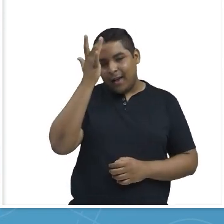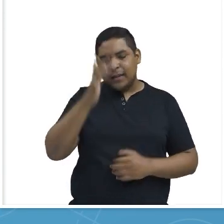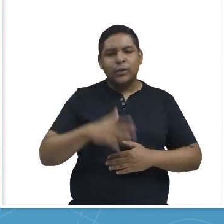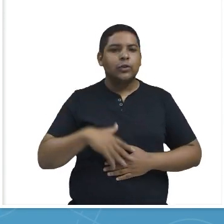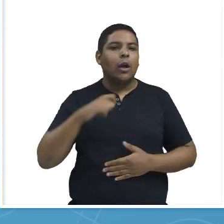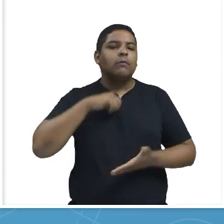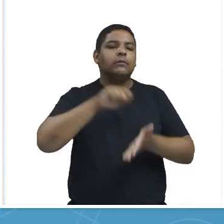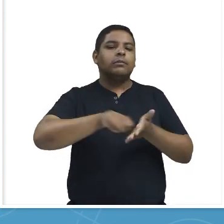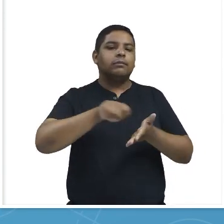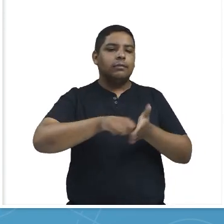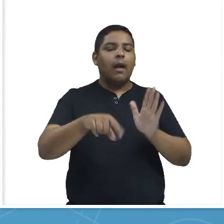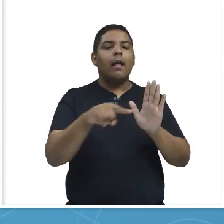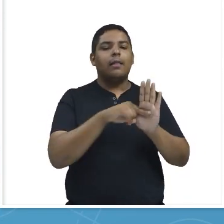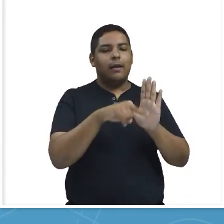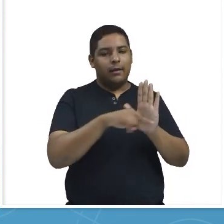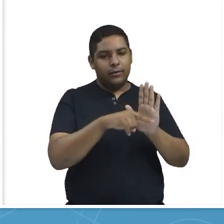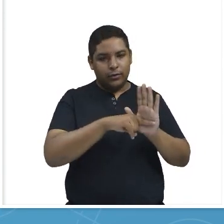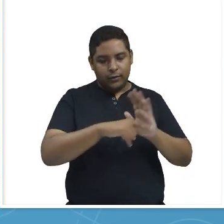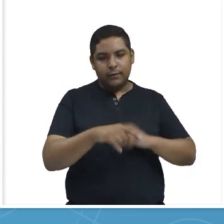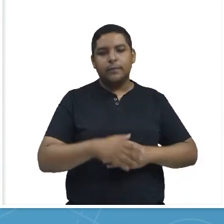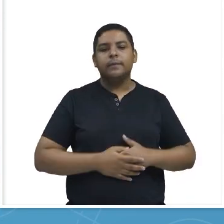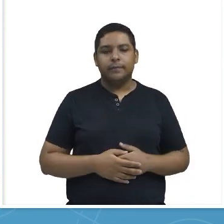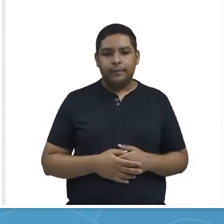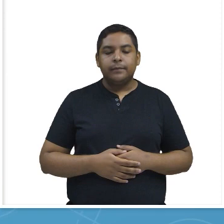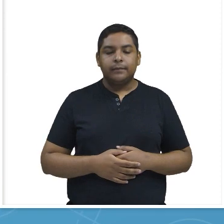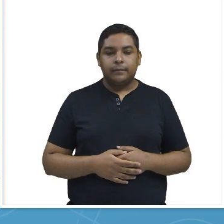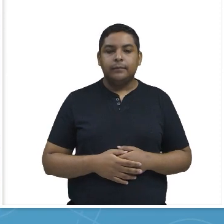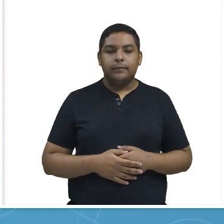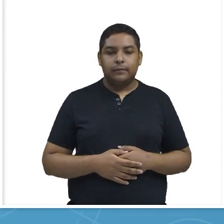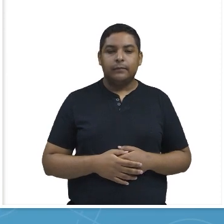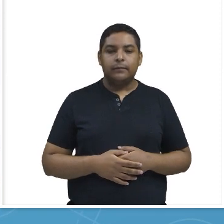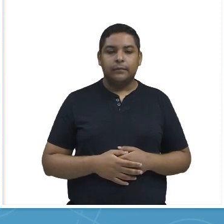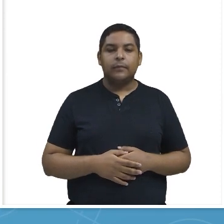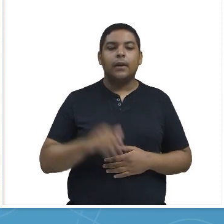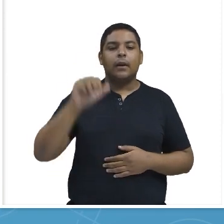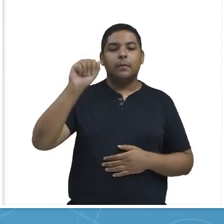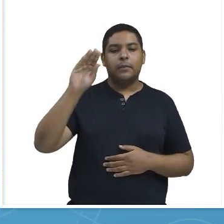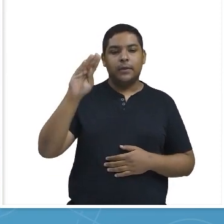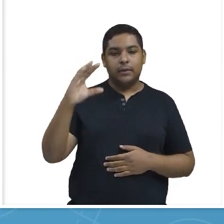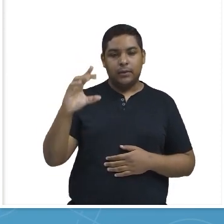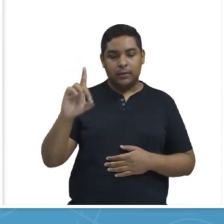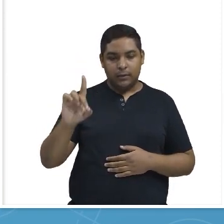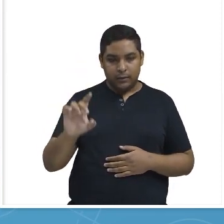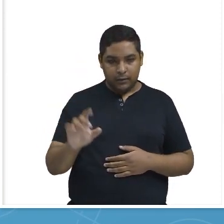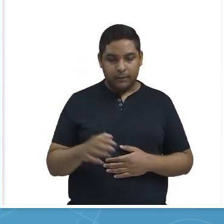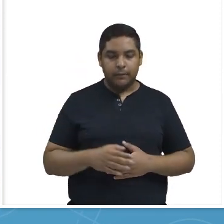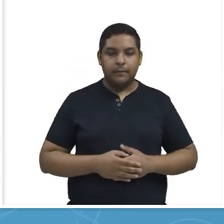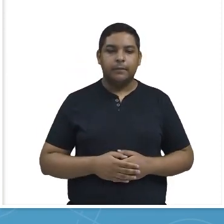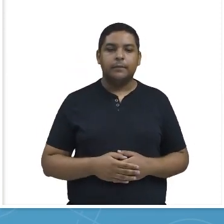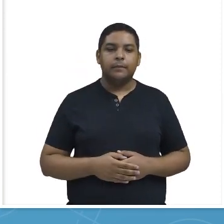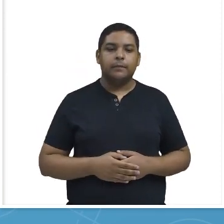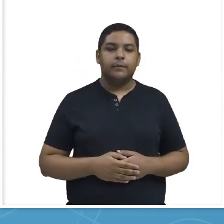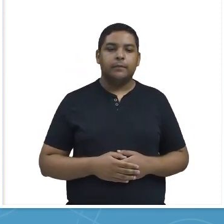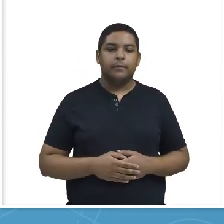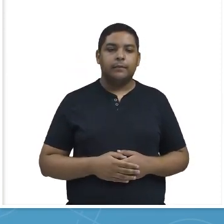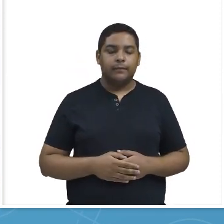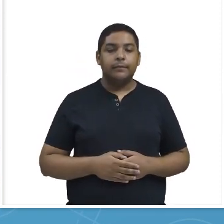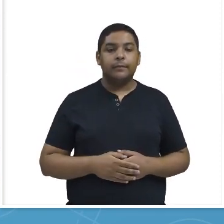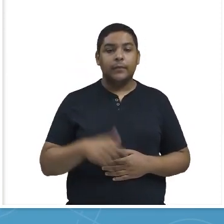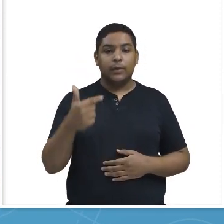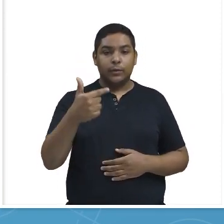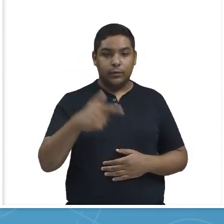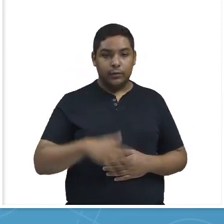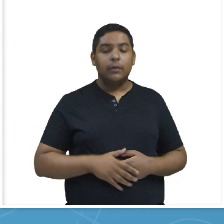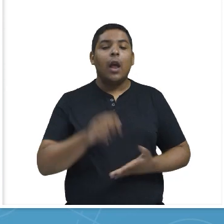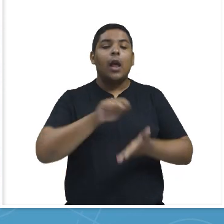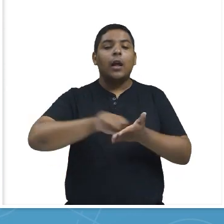na forma negativa, hein, people? Então, letra A até a letra D. Questão número 2. Reescreva as seguintes sentenças